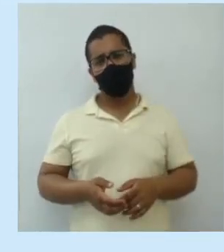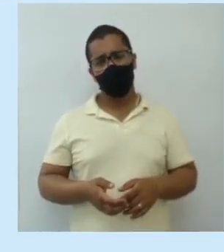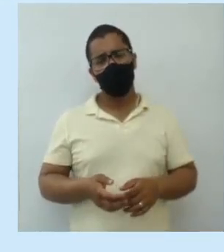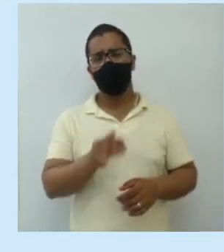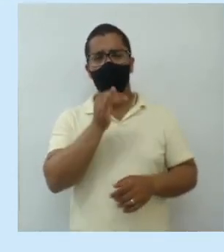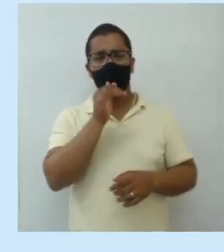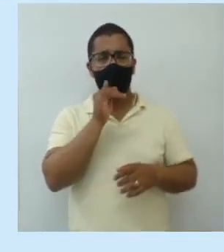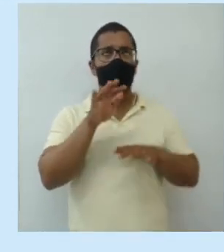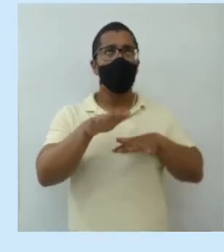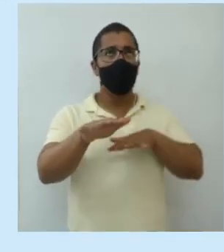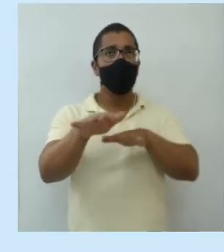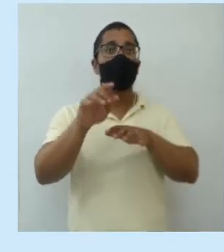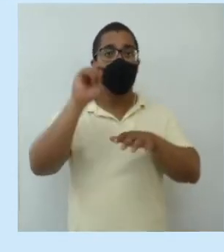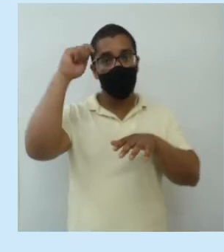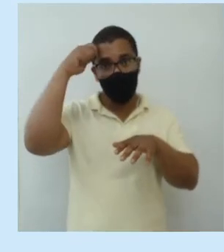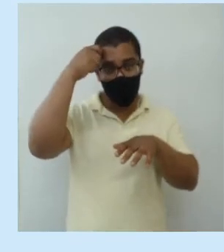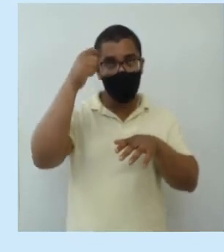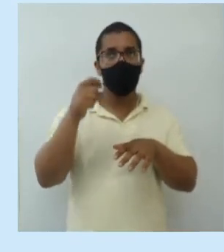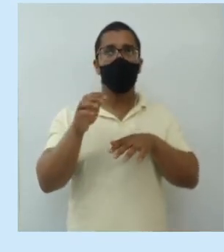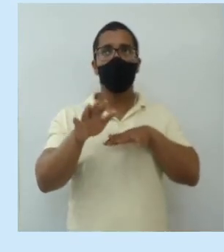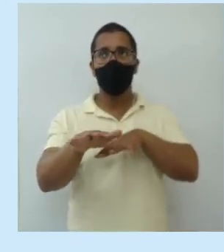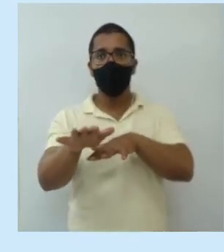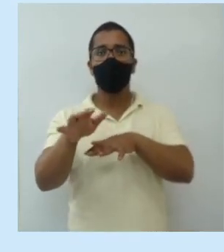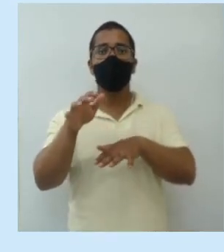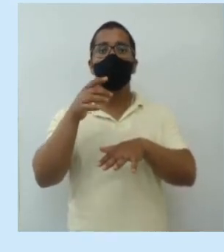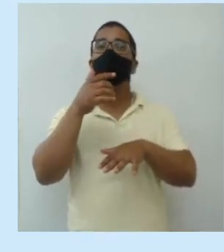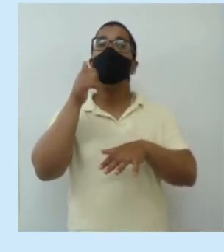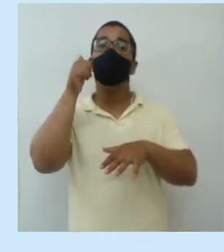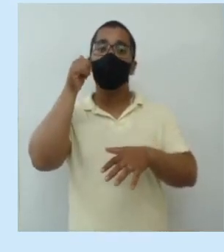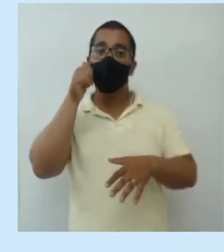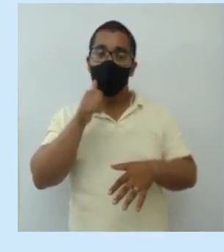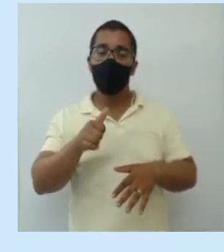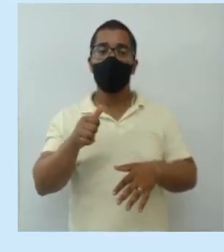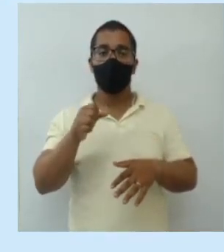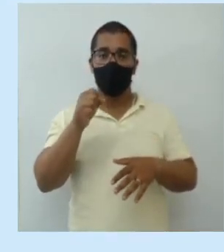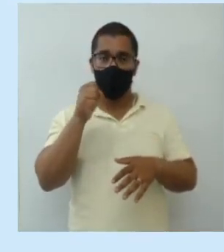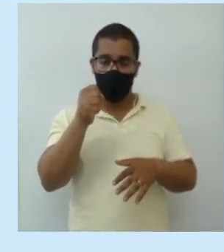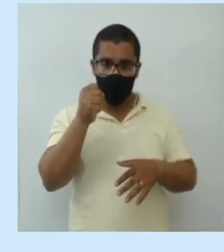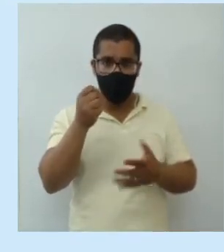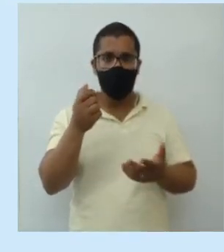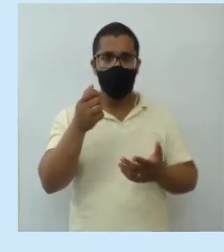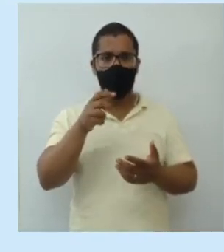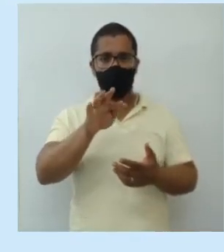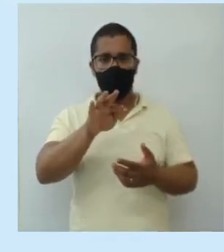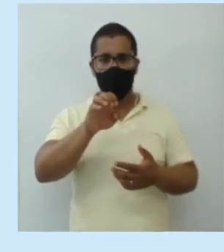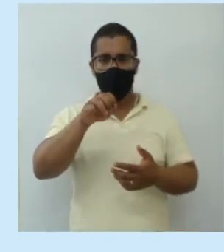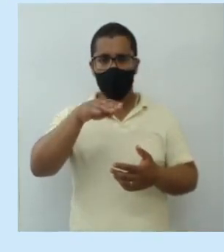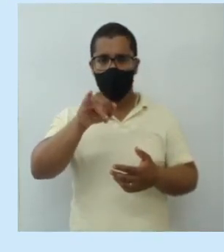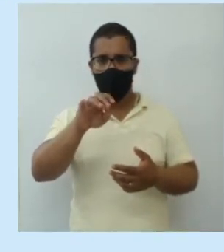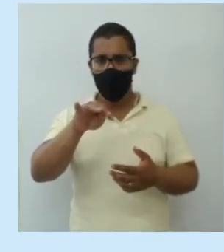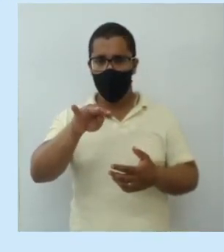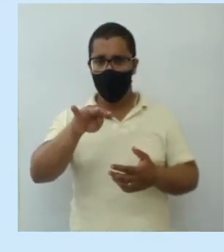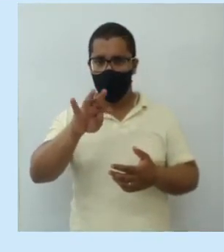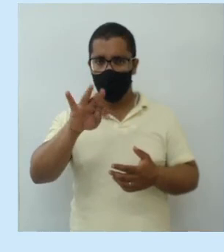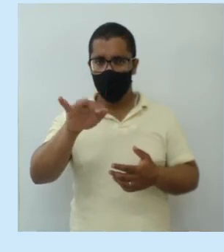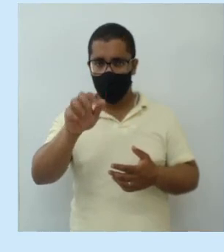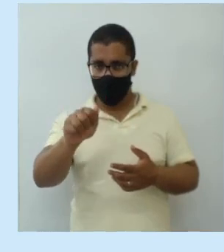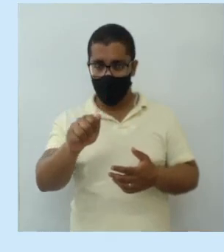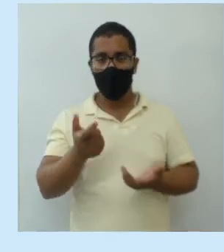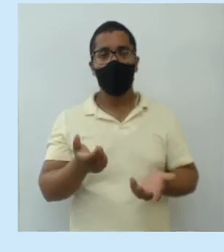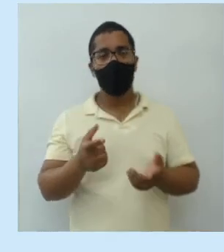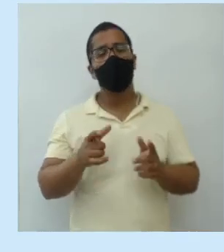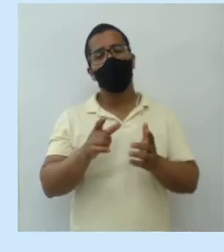do movimento negro, do movimento feminista, certo? Então a gente vai também diferenciar, né, dentro desse bojo